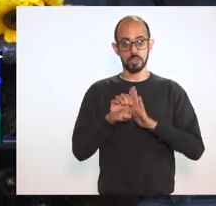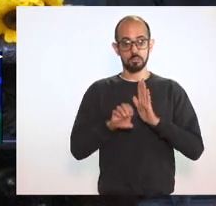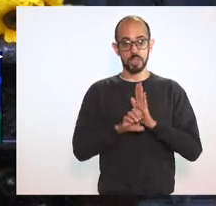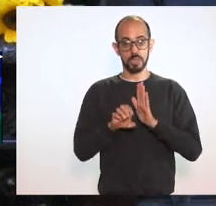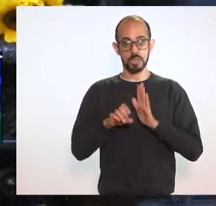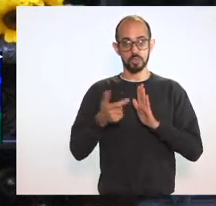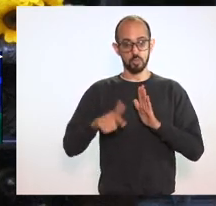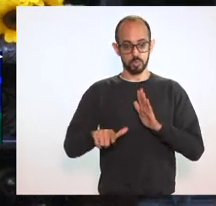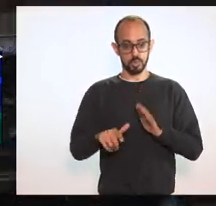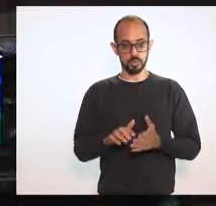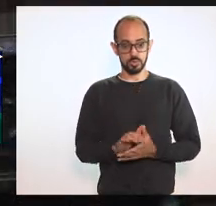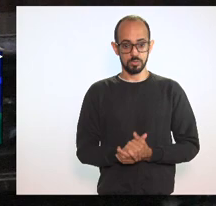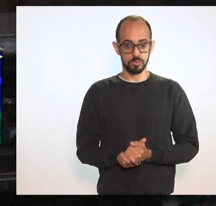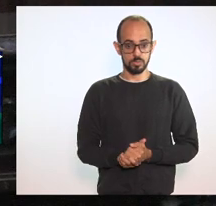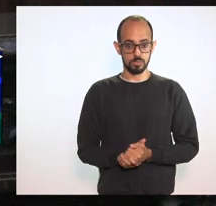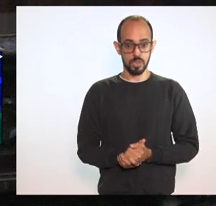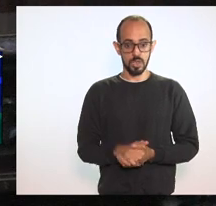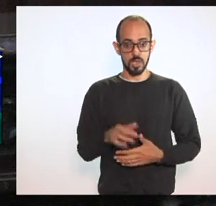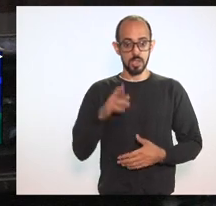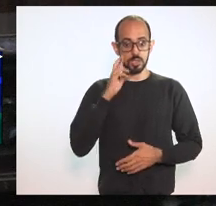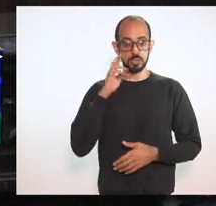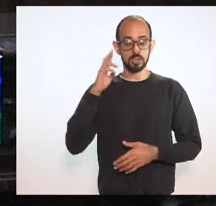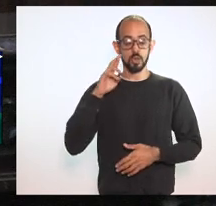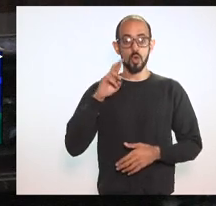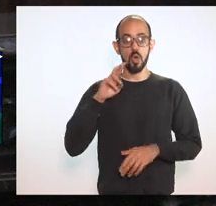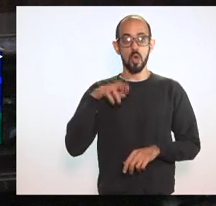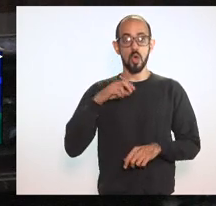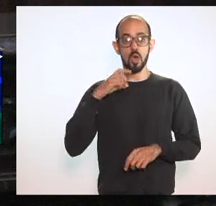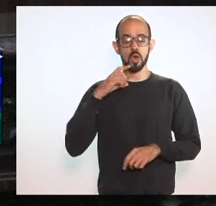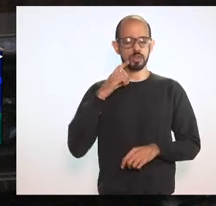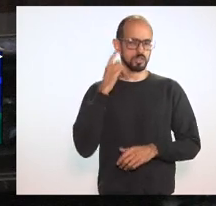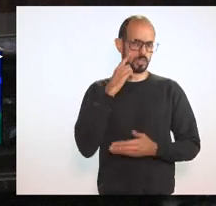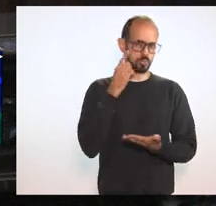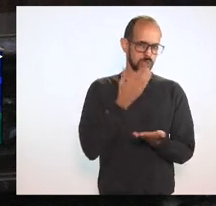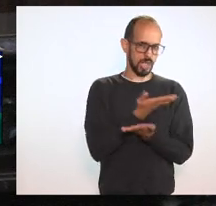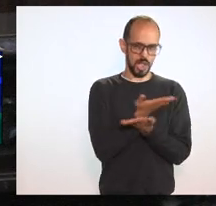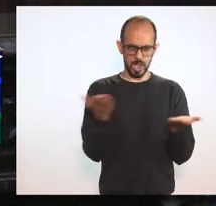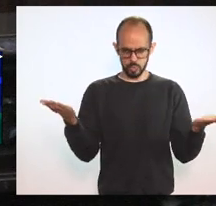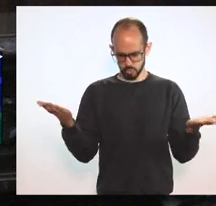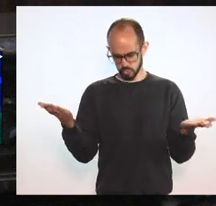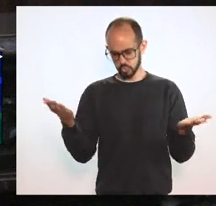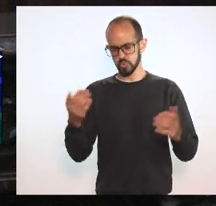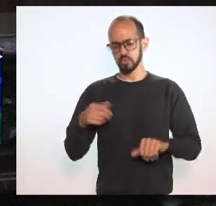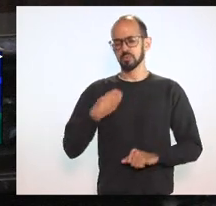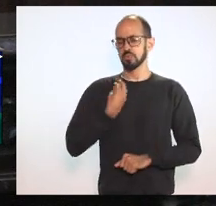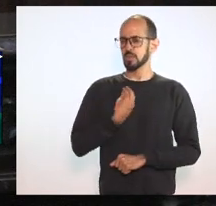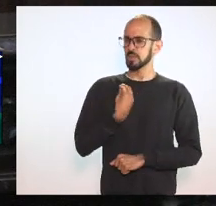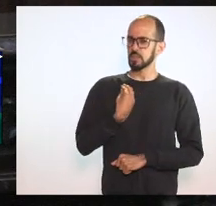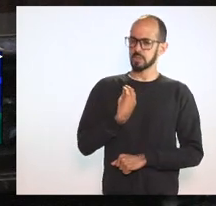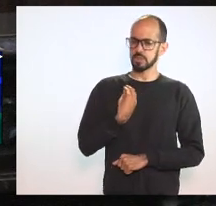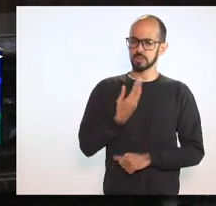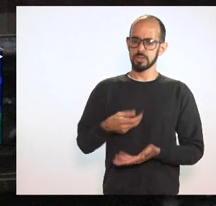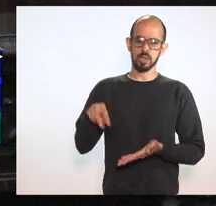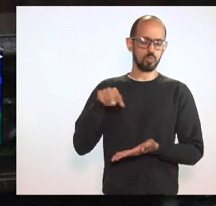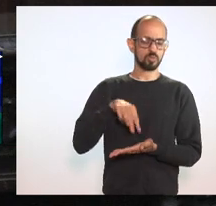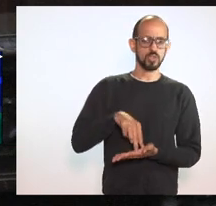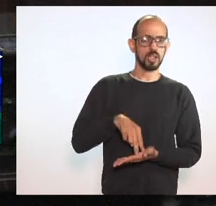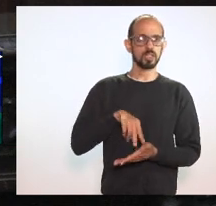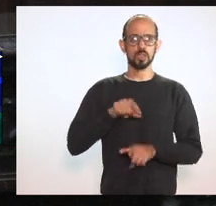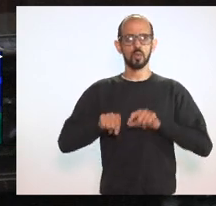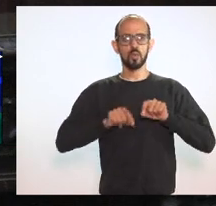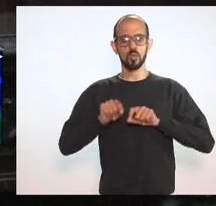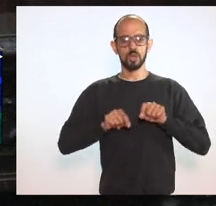tá da Renata senhor presidente senhoras deputadas e senhores deputados estamos aqui fazendo uma